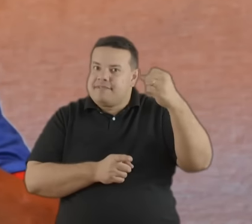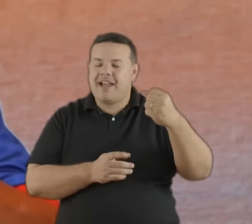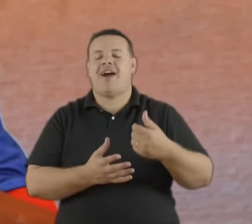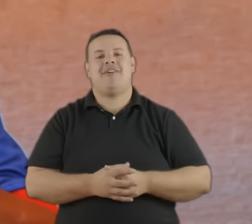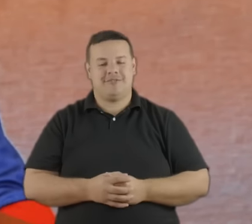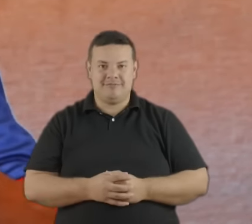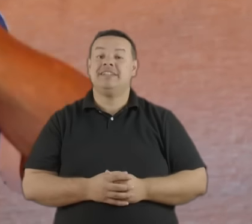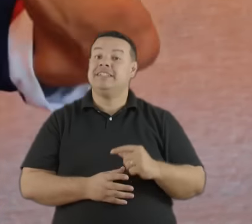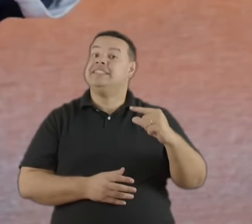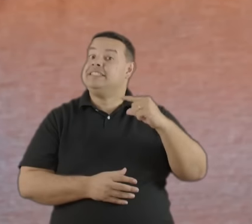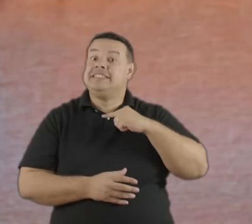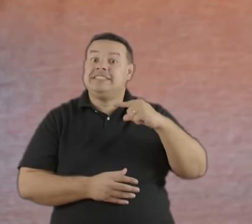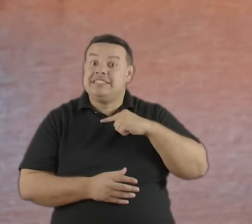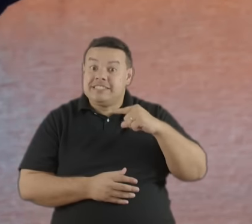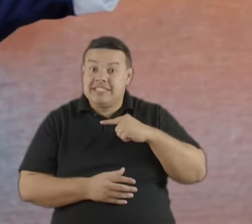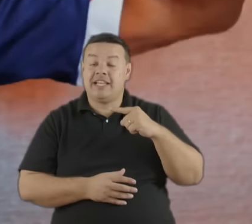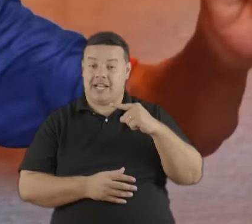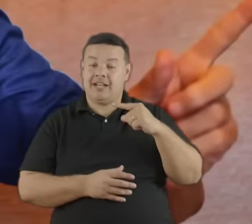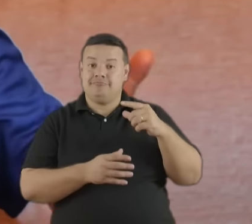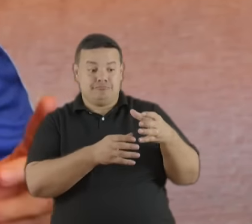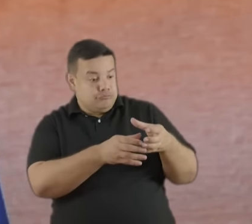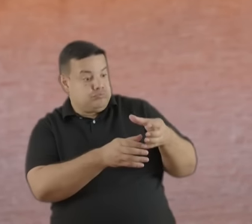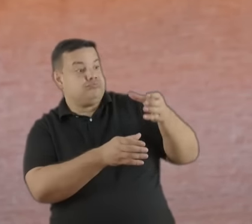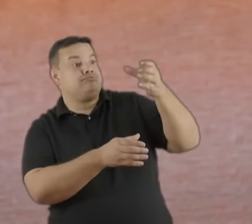eram as bandeiras cheias,